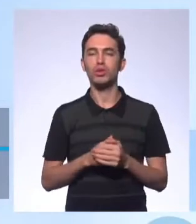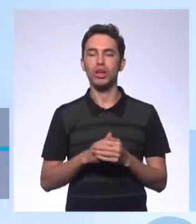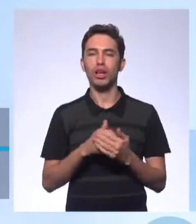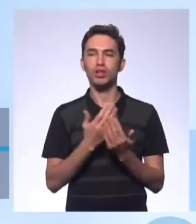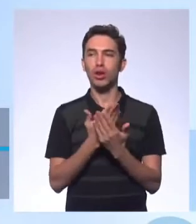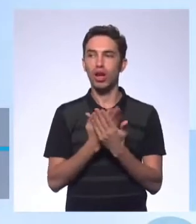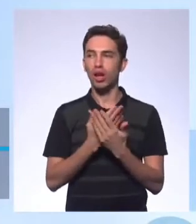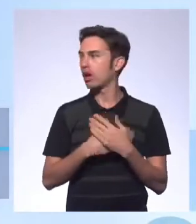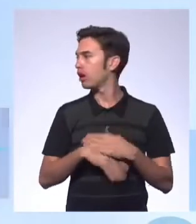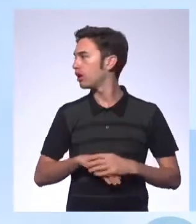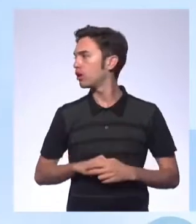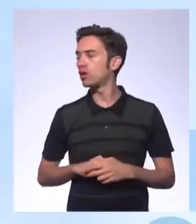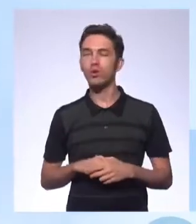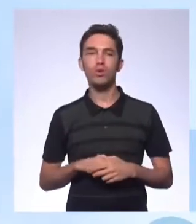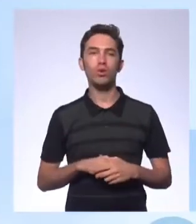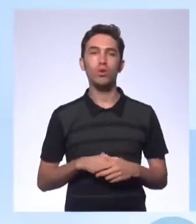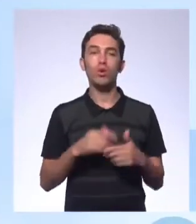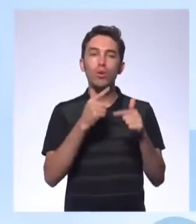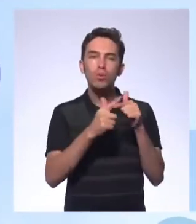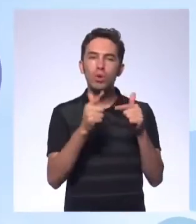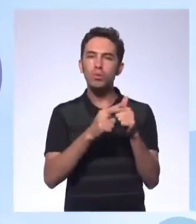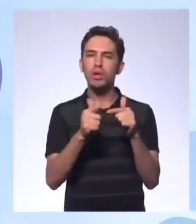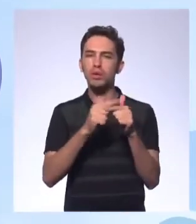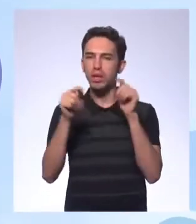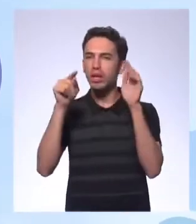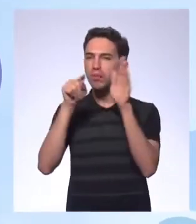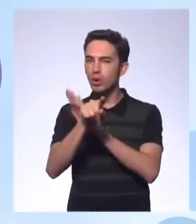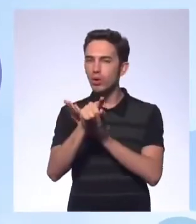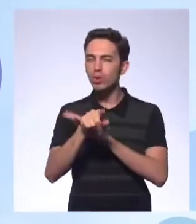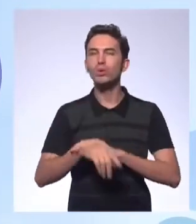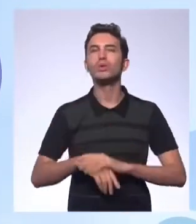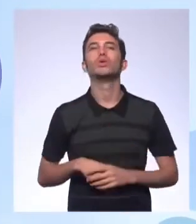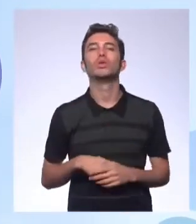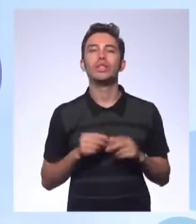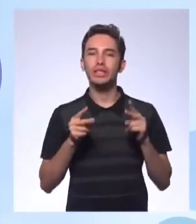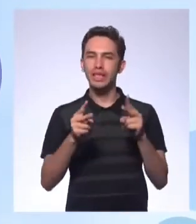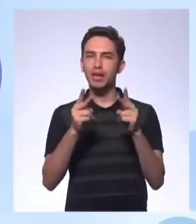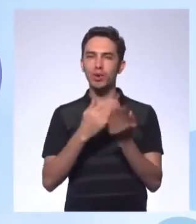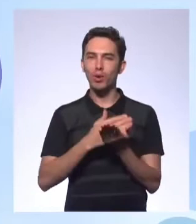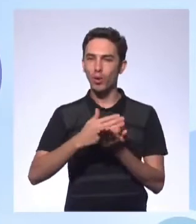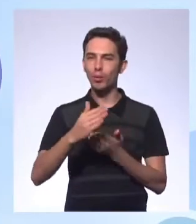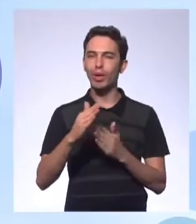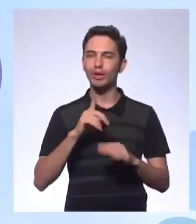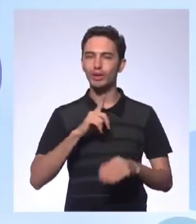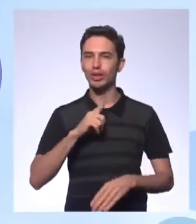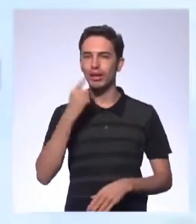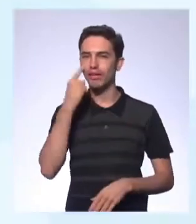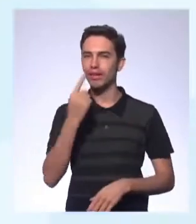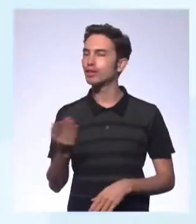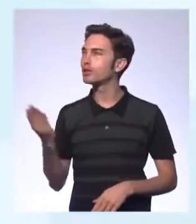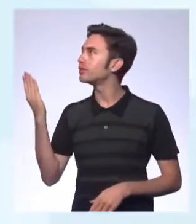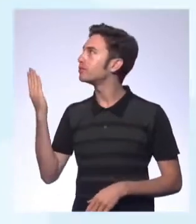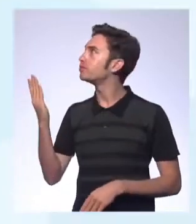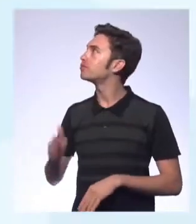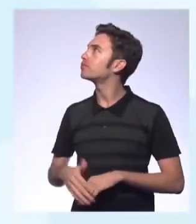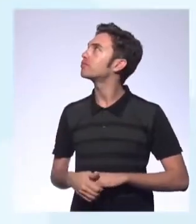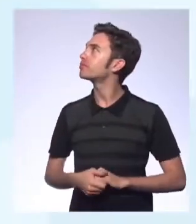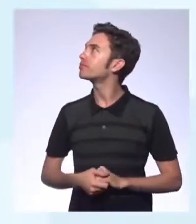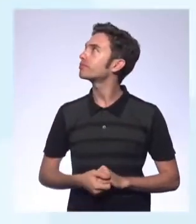aula com aquela questão problematizadora que nós sempre colocamos no início da aula. Vamos lá? Na